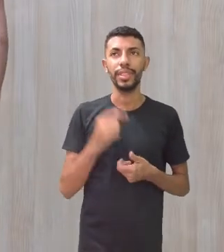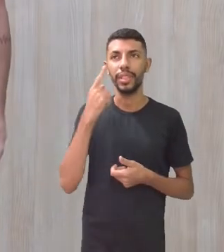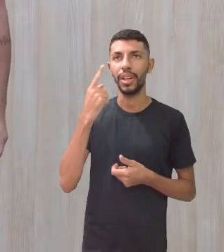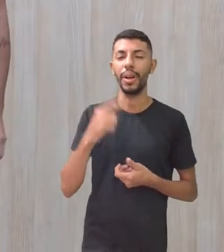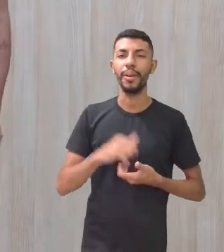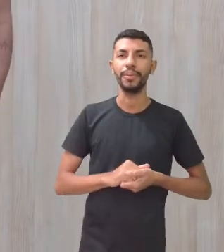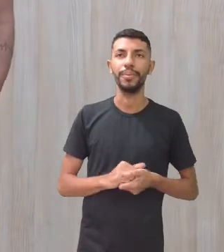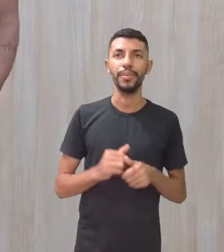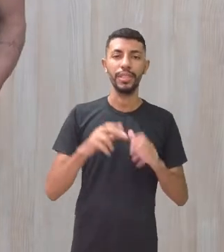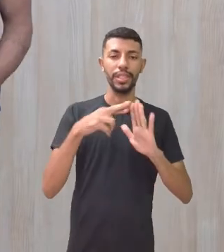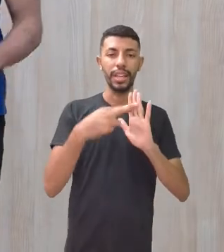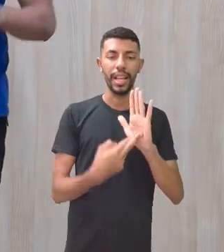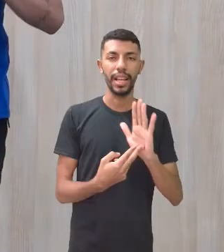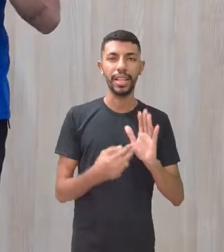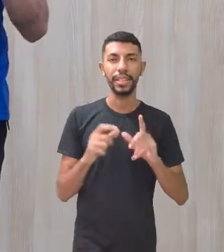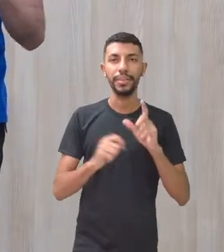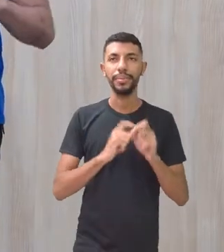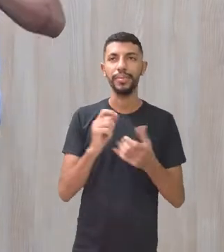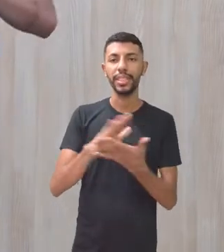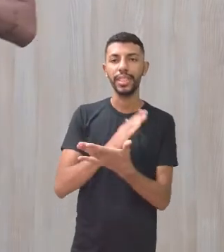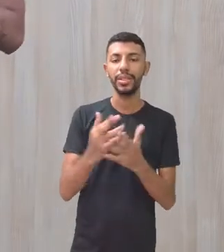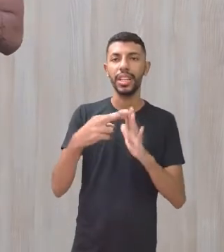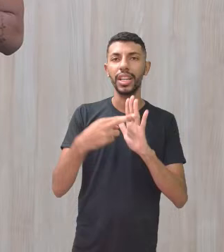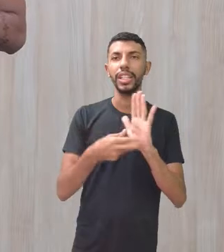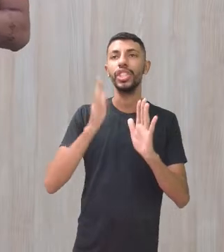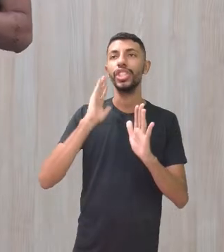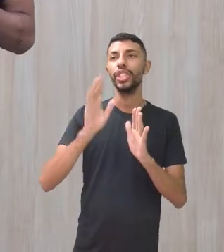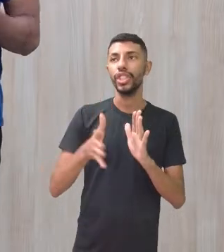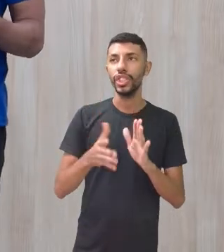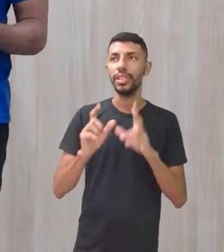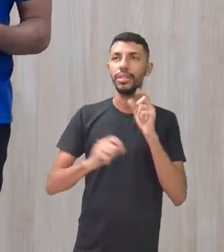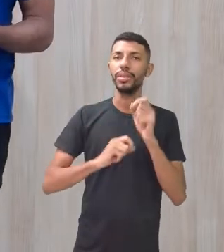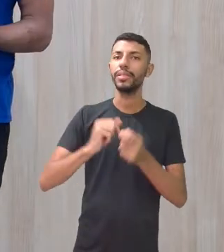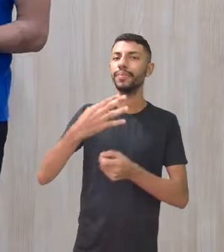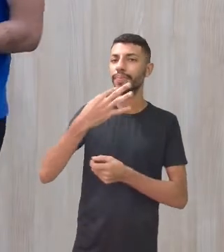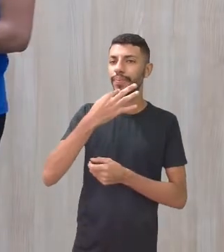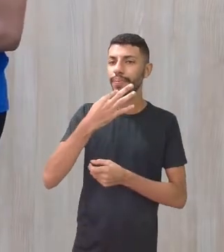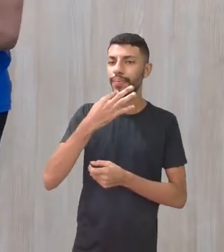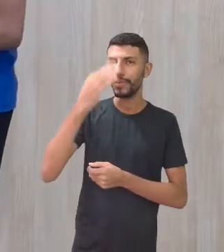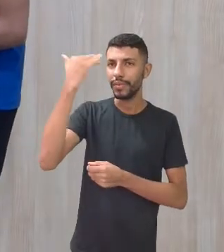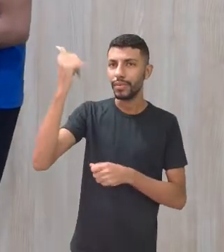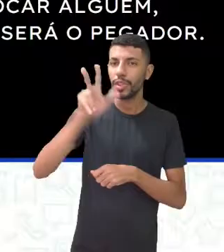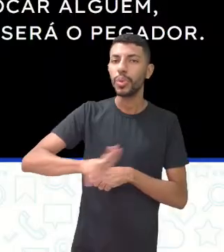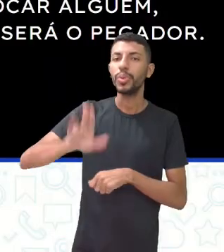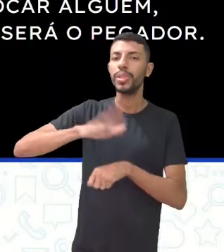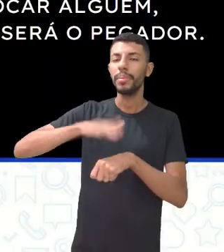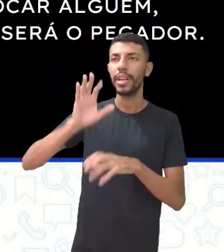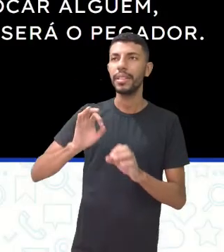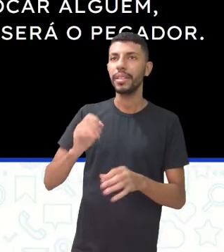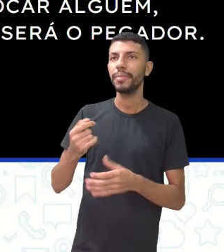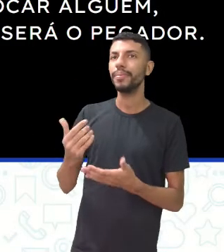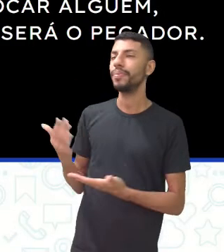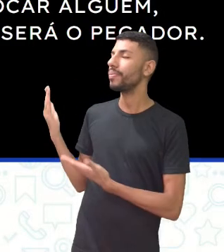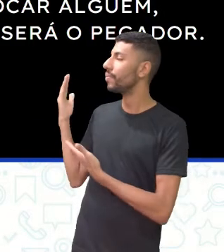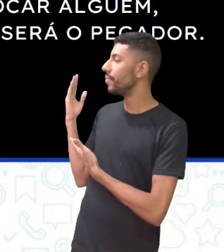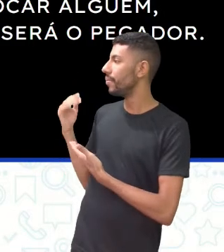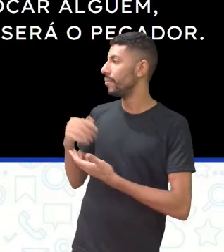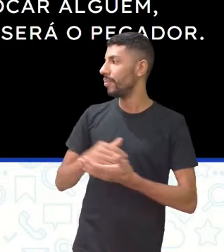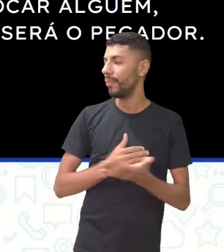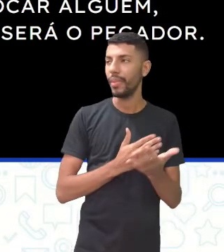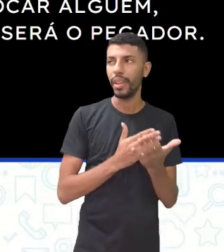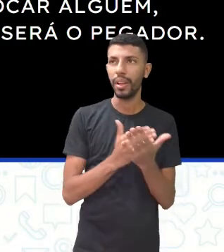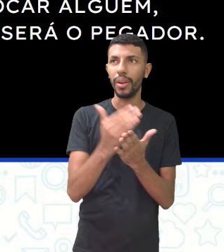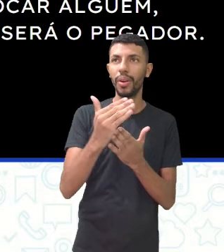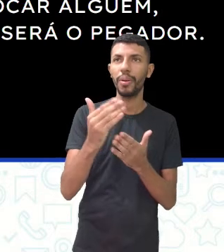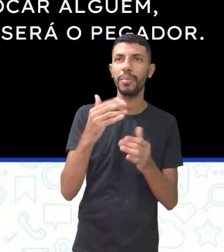Falando sobre as regras, né? Algumas regras que são já mais conhecidas e mais utilizadas. Para iniciar o jogo, os